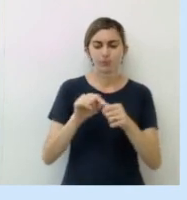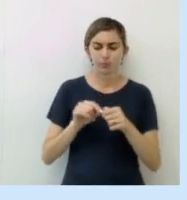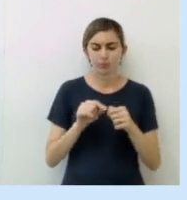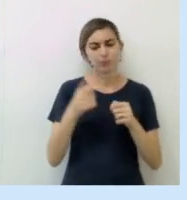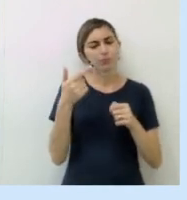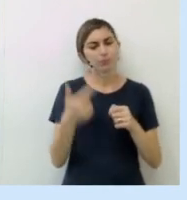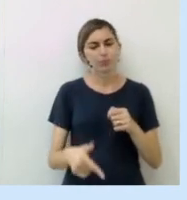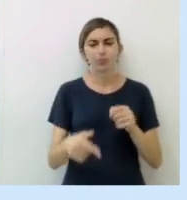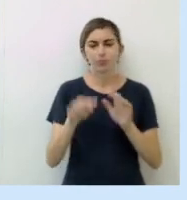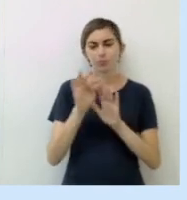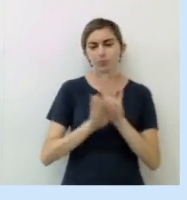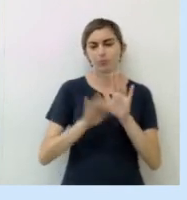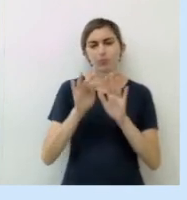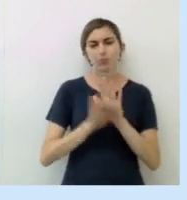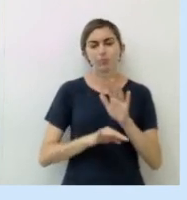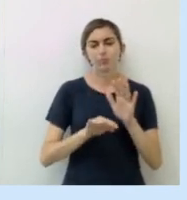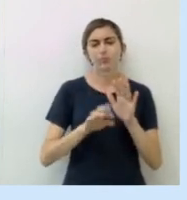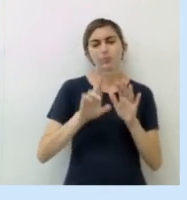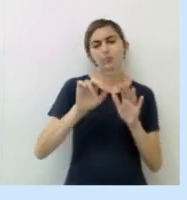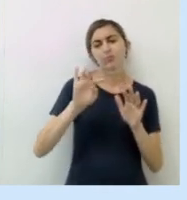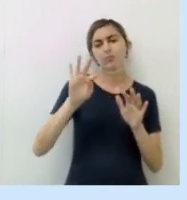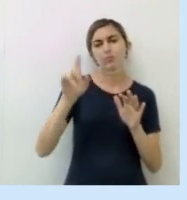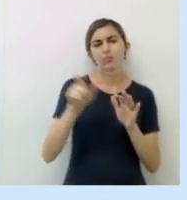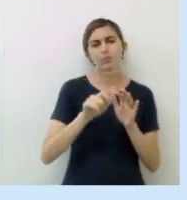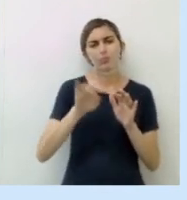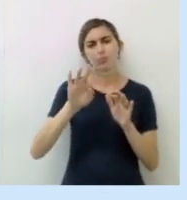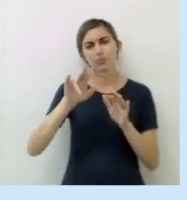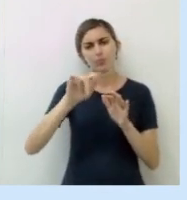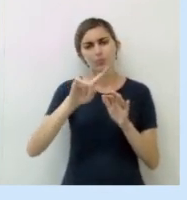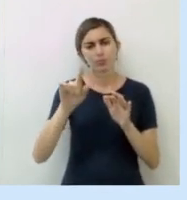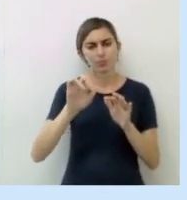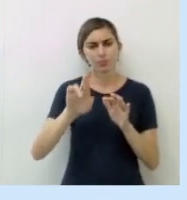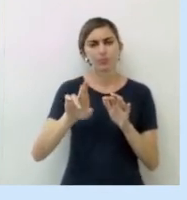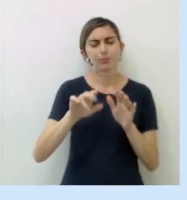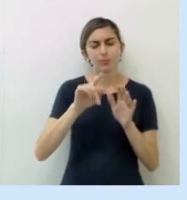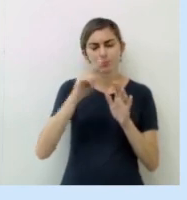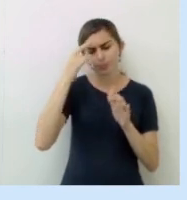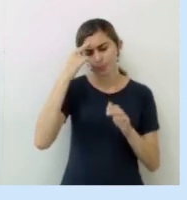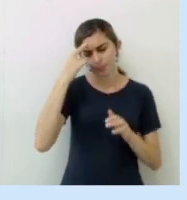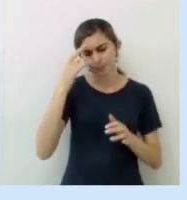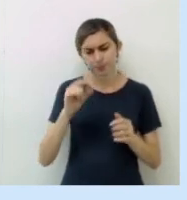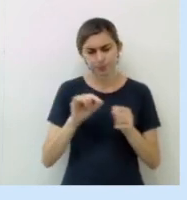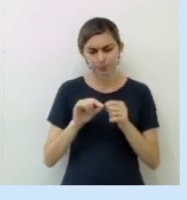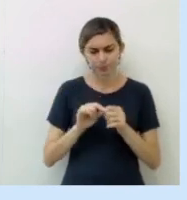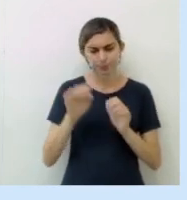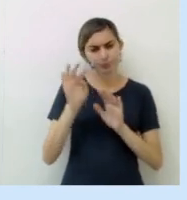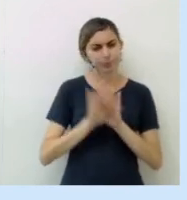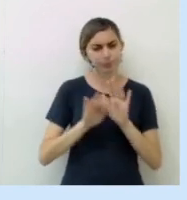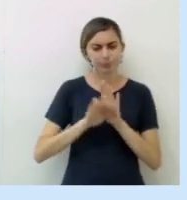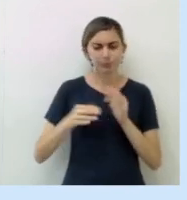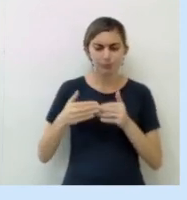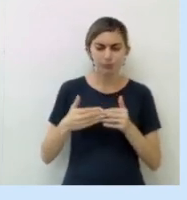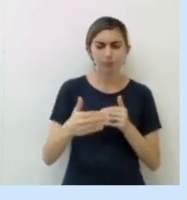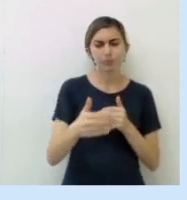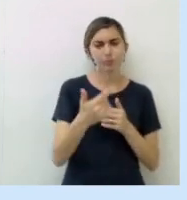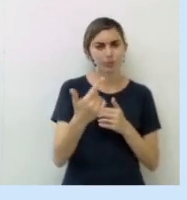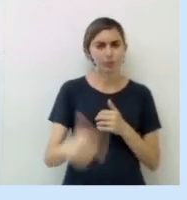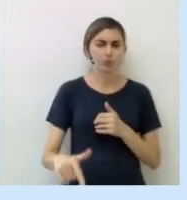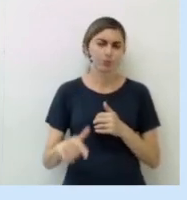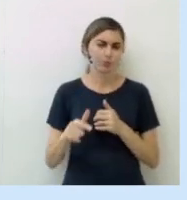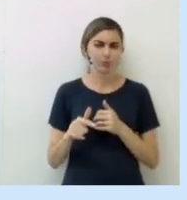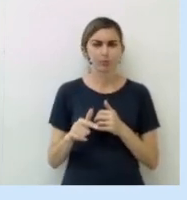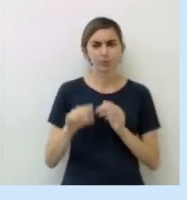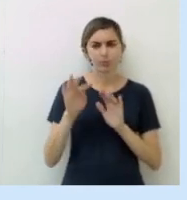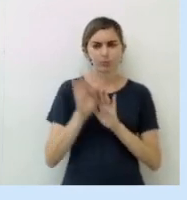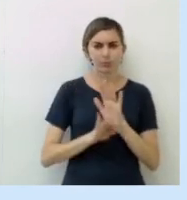refazer o texto. Ou seja, retextualizar, você pode tanto pensar em fazer um texto a partir de outro ou de